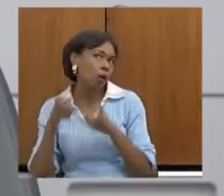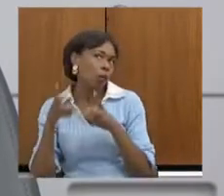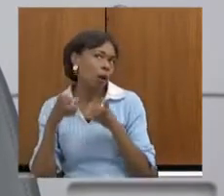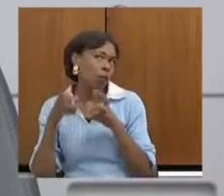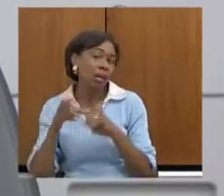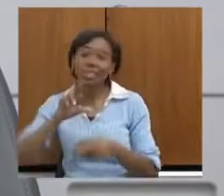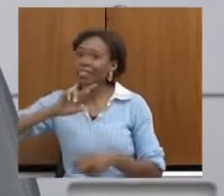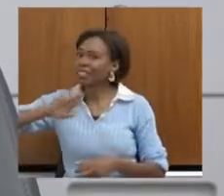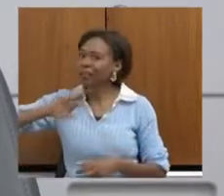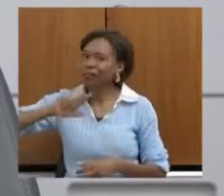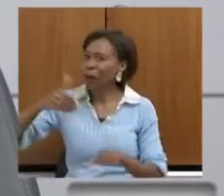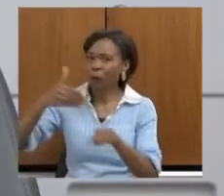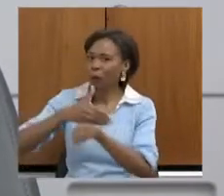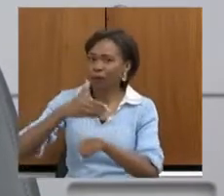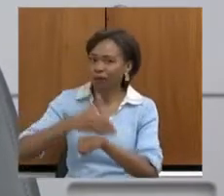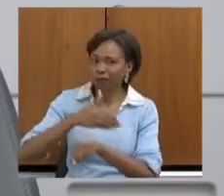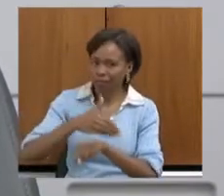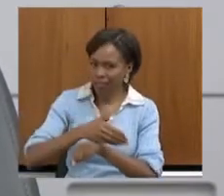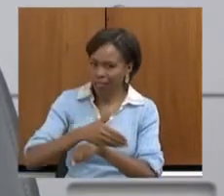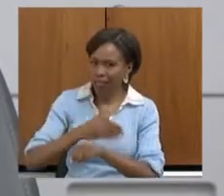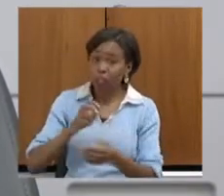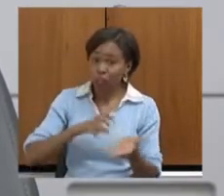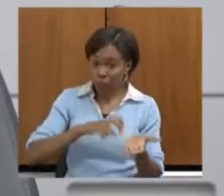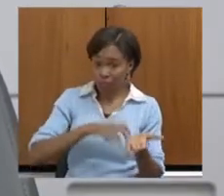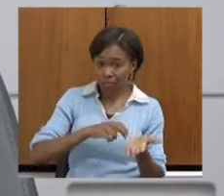cedo a Simone deixou muito claro isso